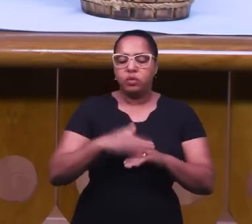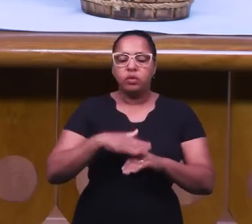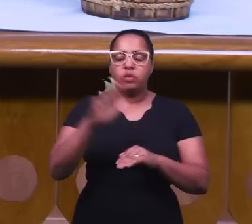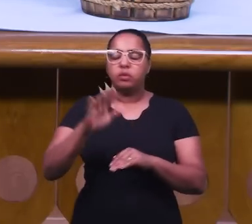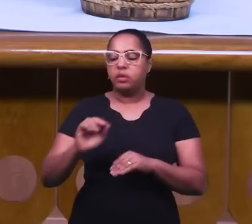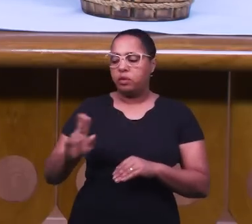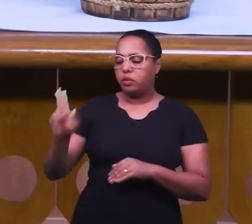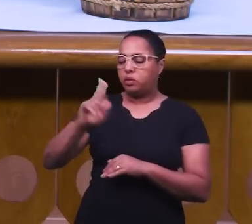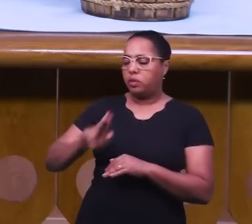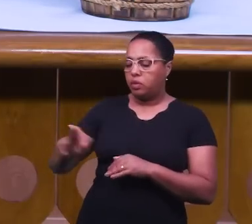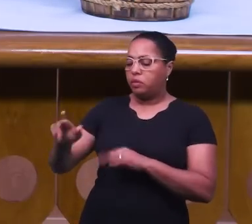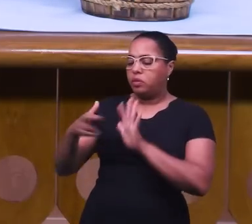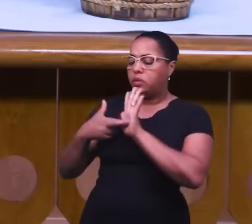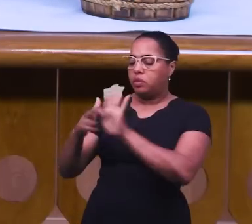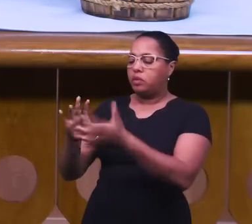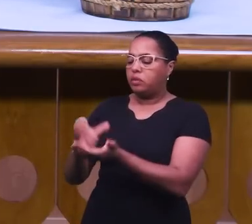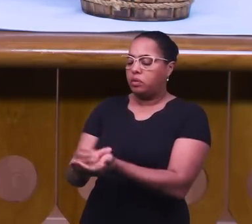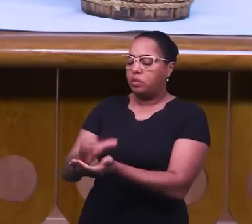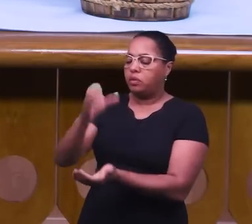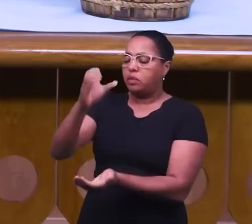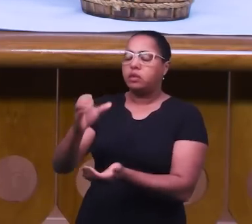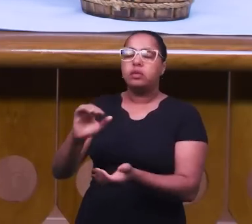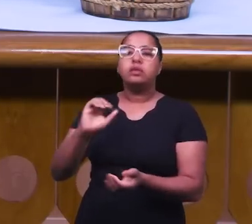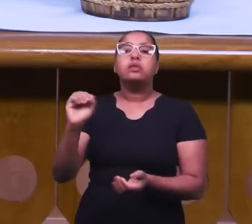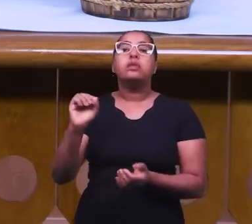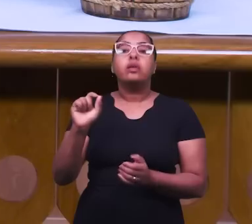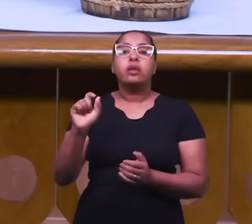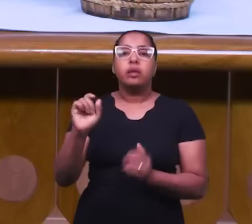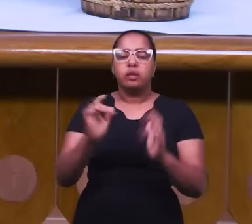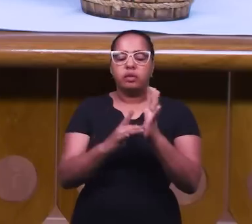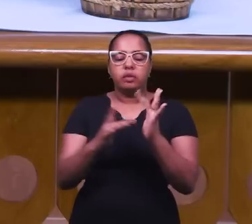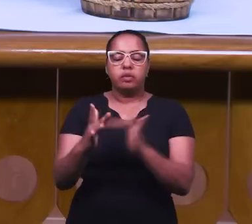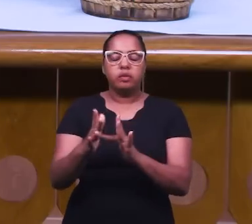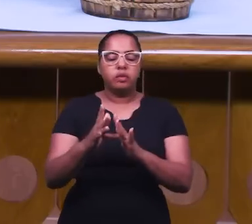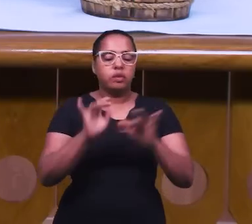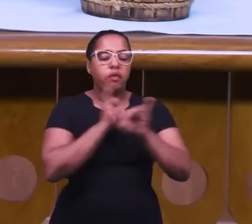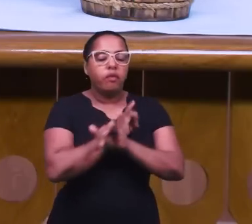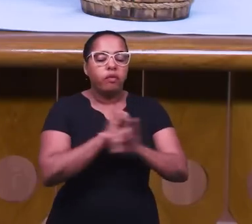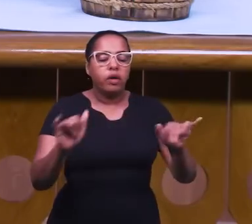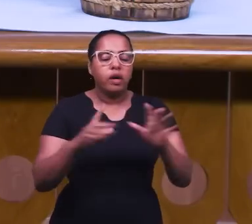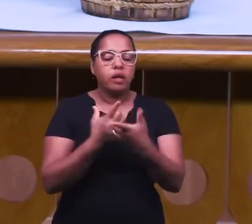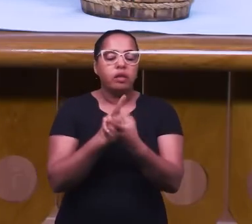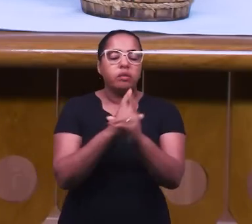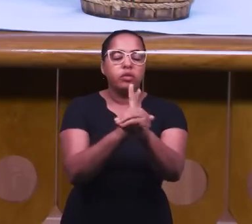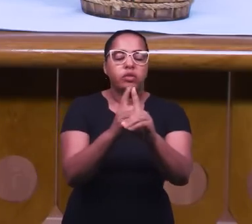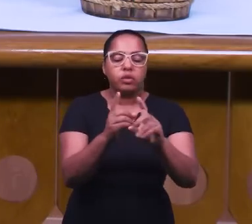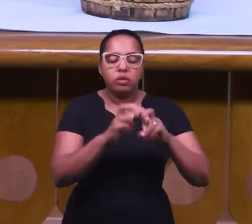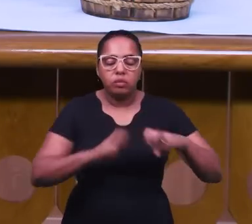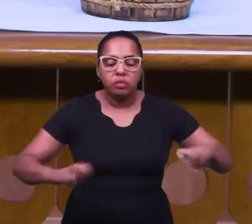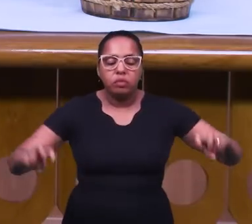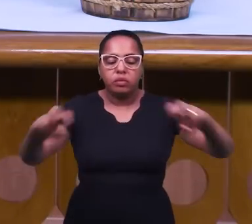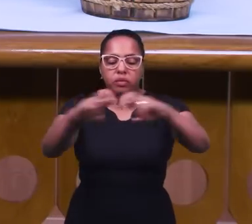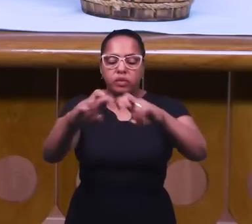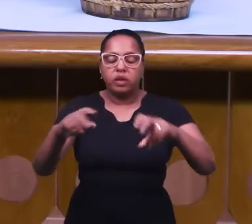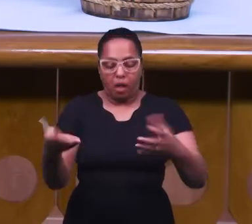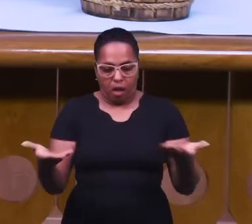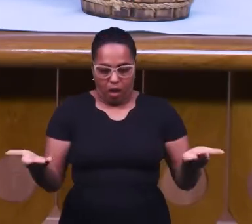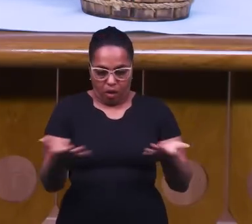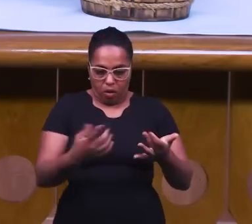a figura do cálice, era como se o Senhor Jesus agora estivesse dizendo para os seus discípulos, agora nós